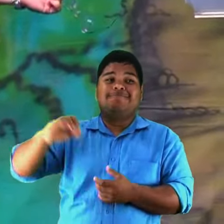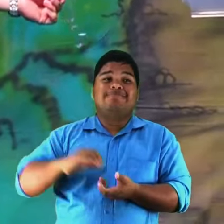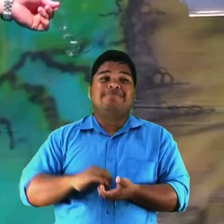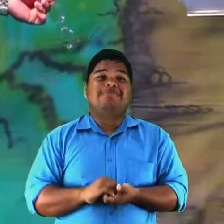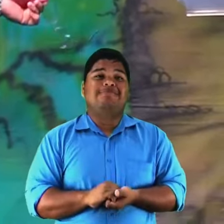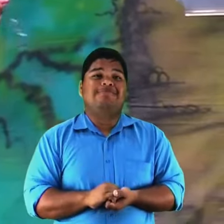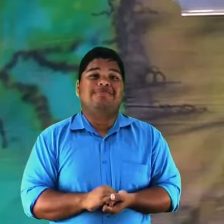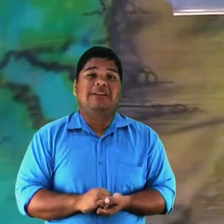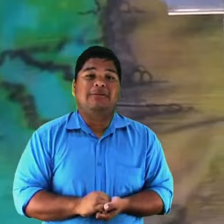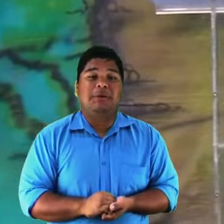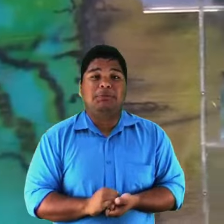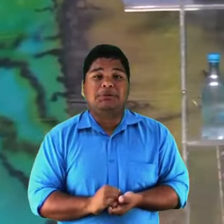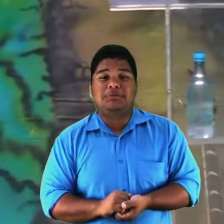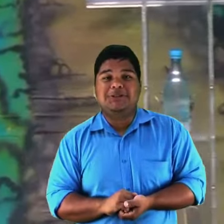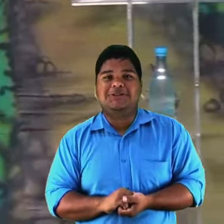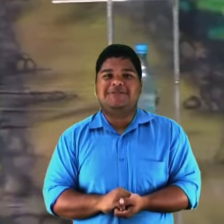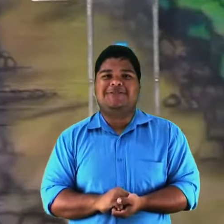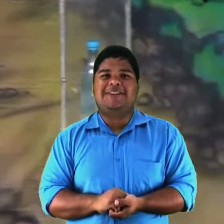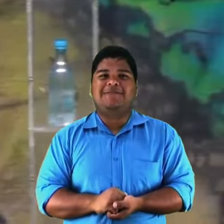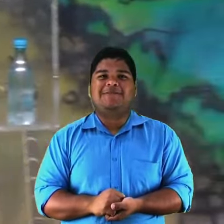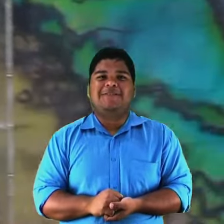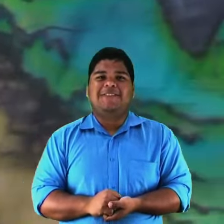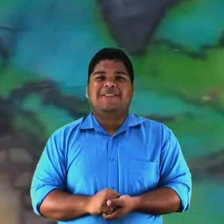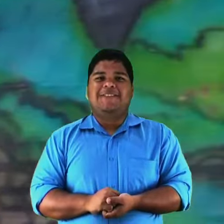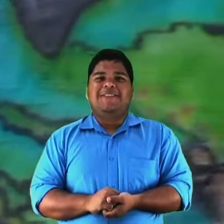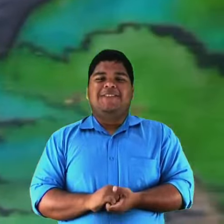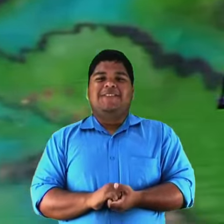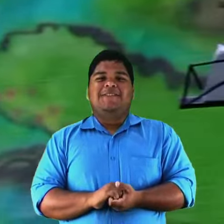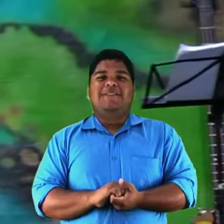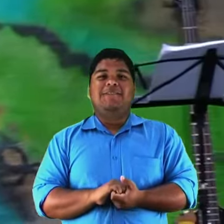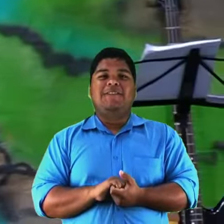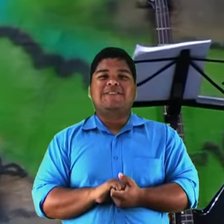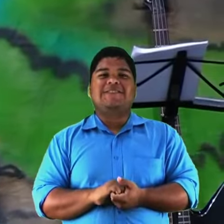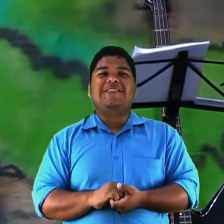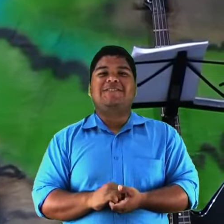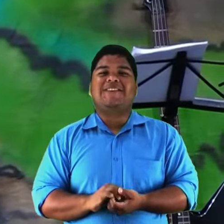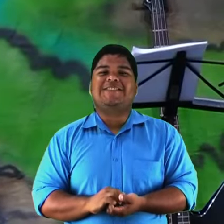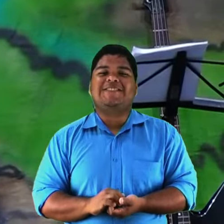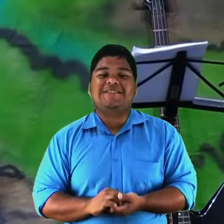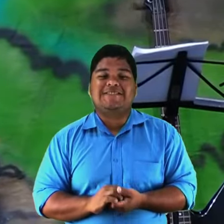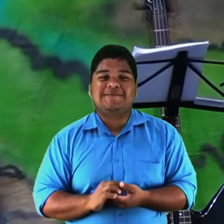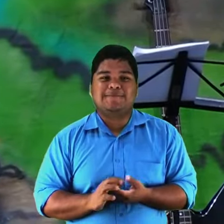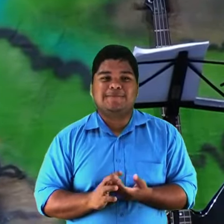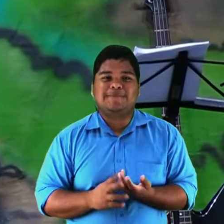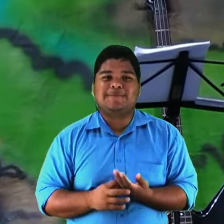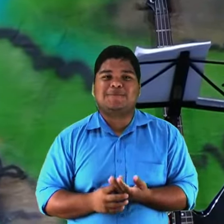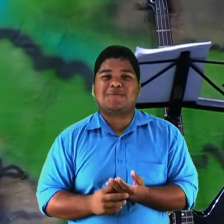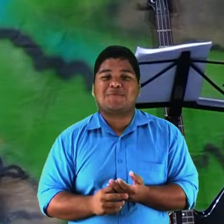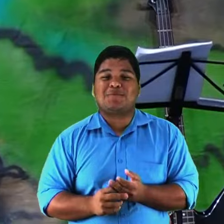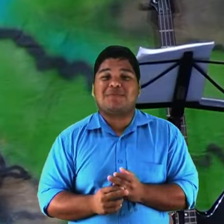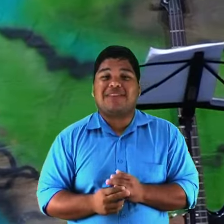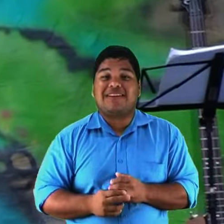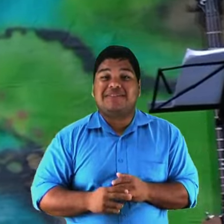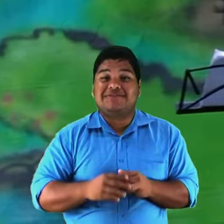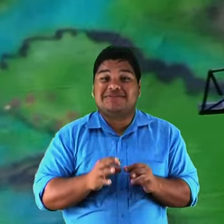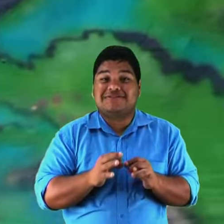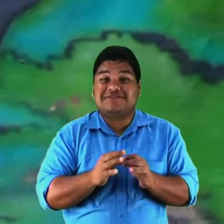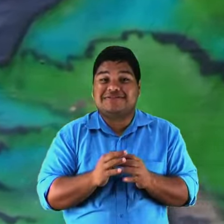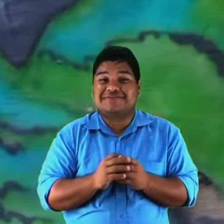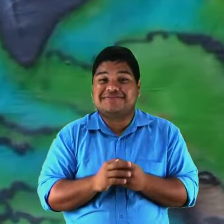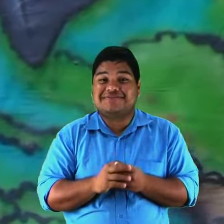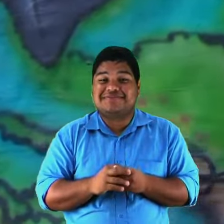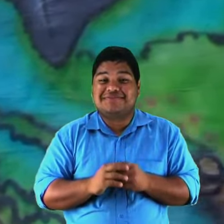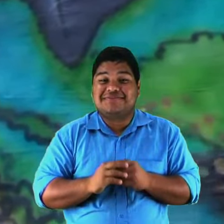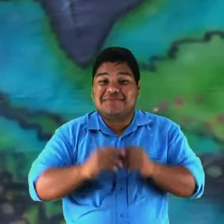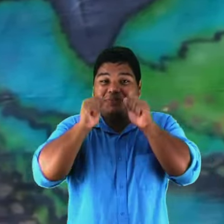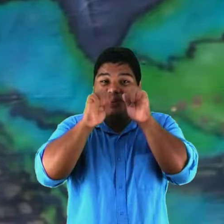assim estaremos fazendo para a glória de Deus, desde que seja para ser uma bênção para os seus irmãos, uma bênção,